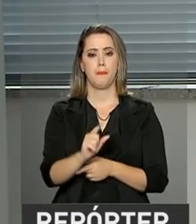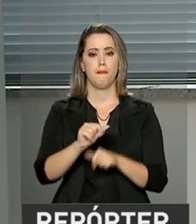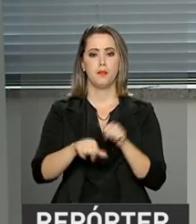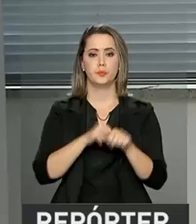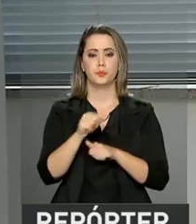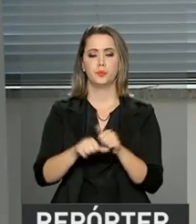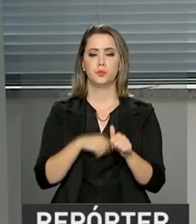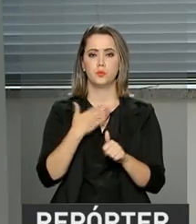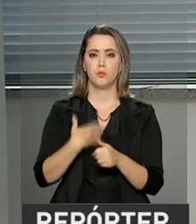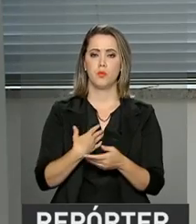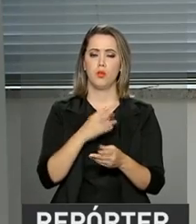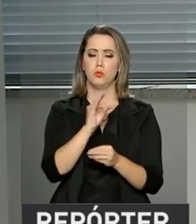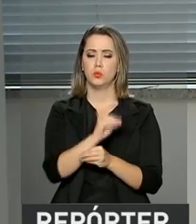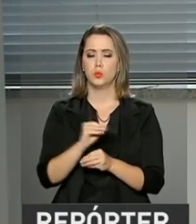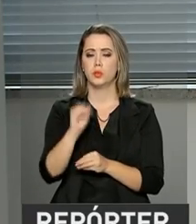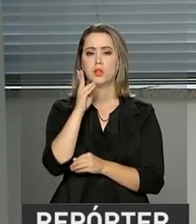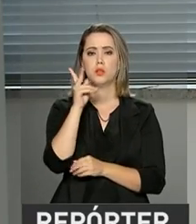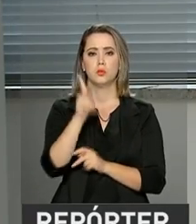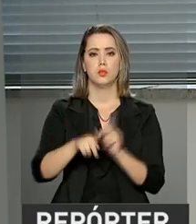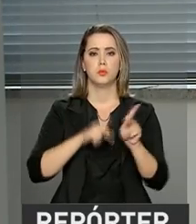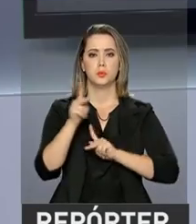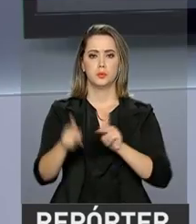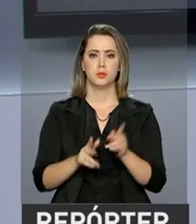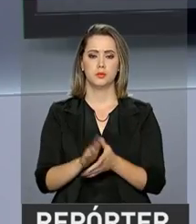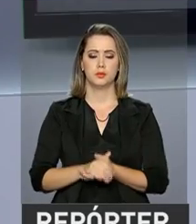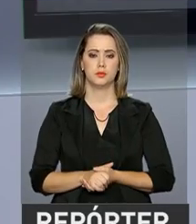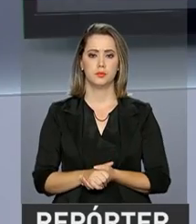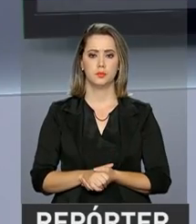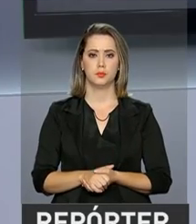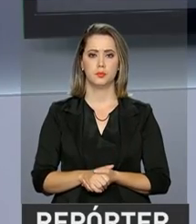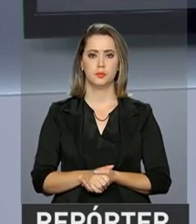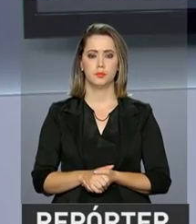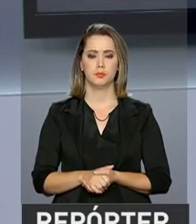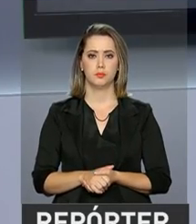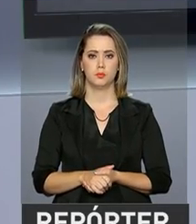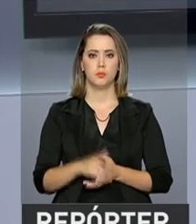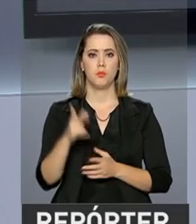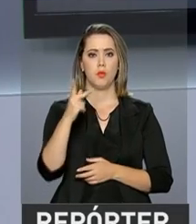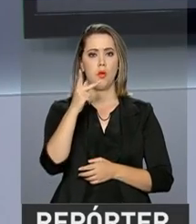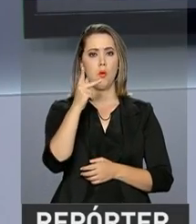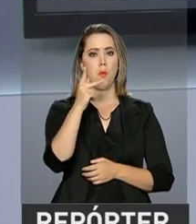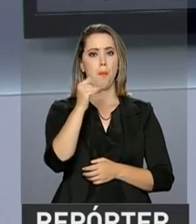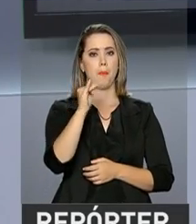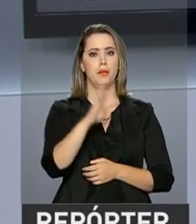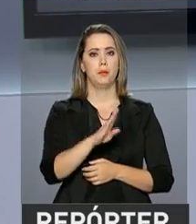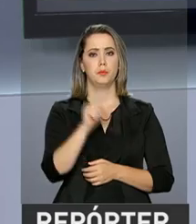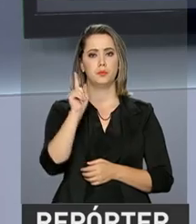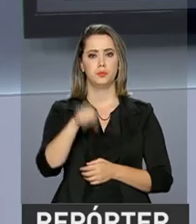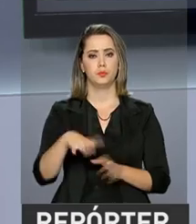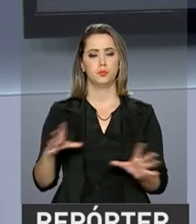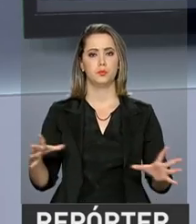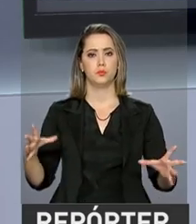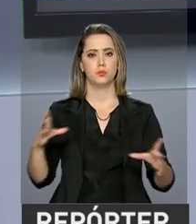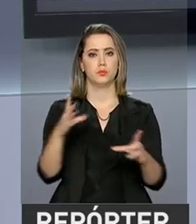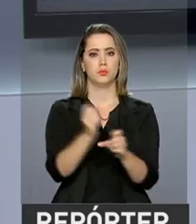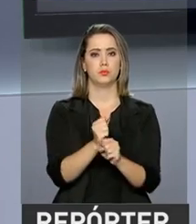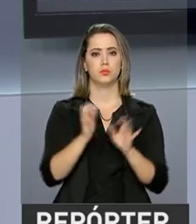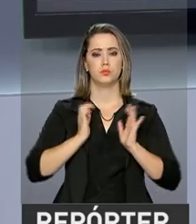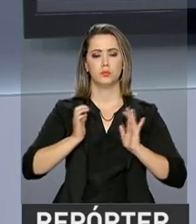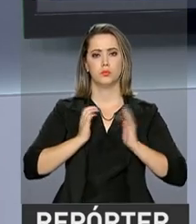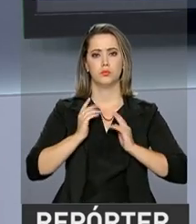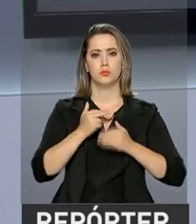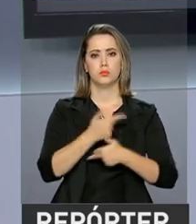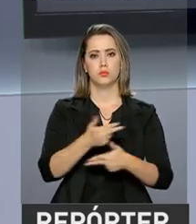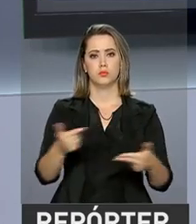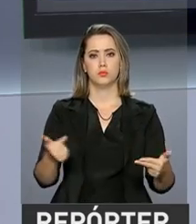reverte em prol da das políticas públicas do governo federal o produto interno bruto PIB que é a soma de todos os bens